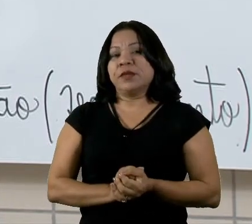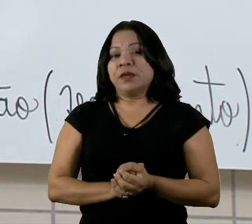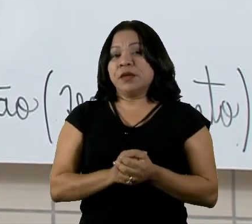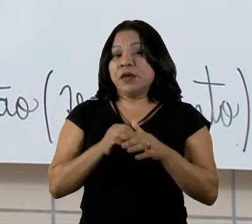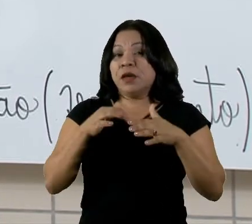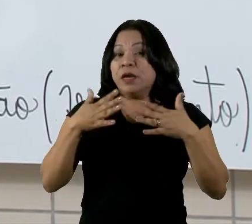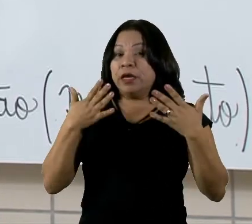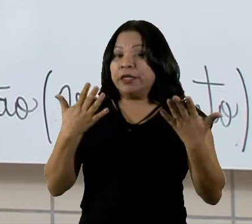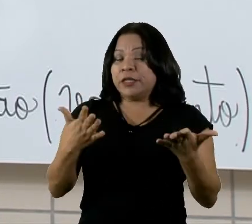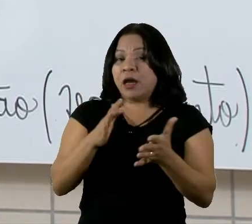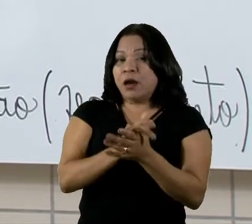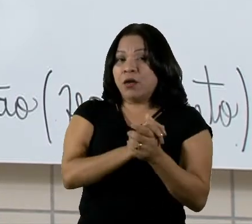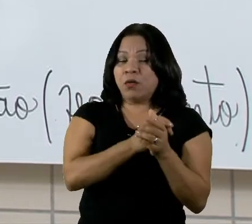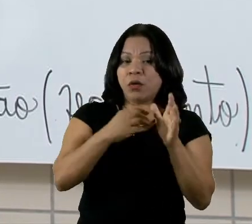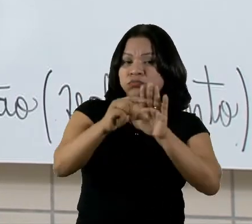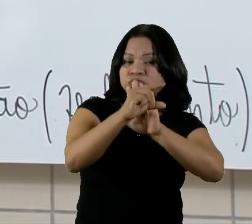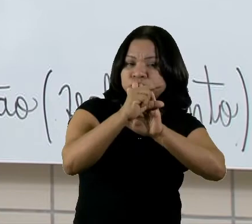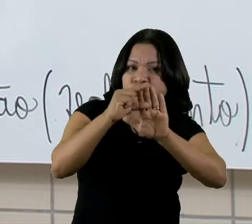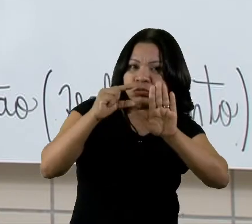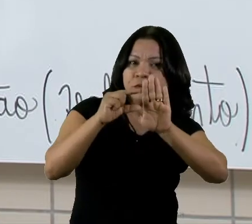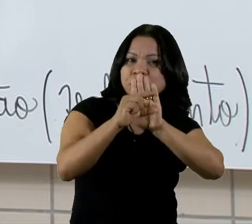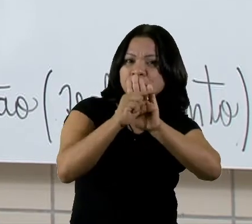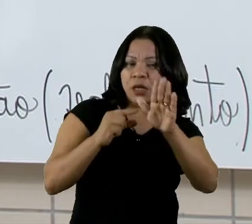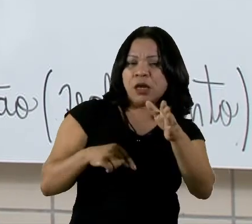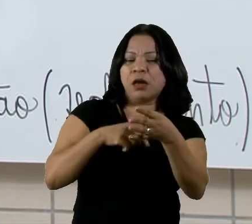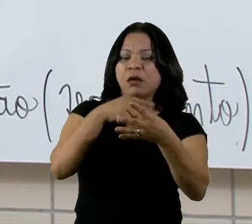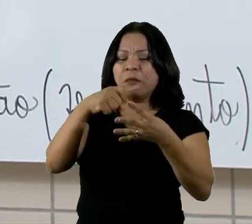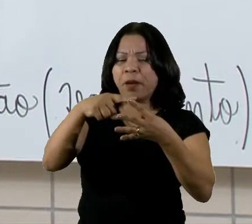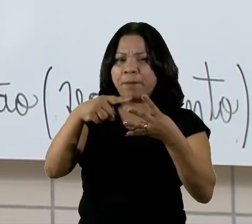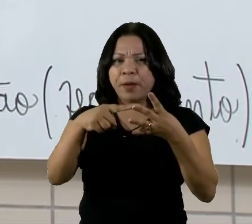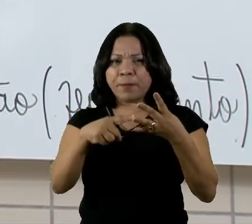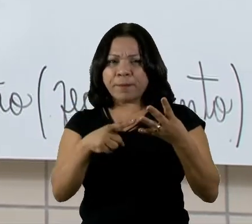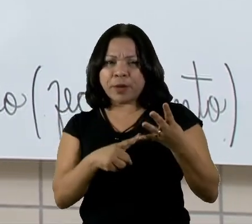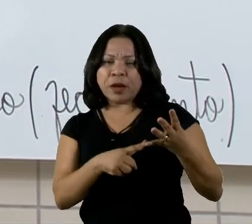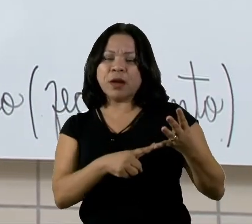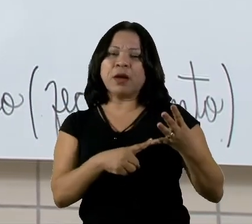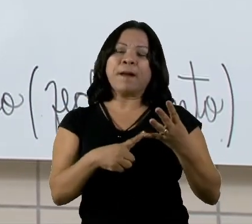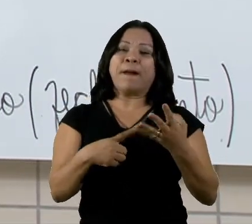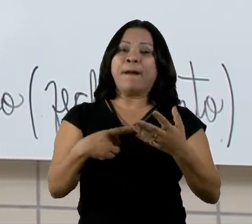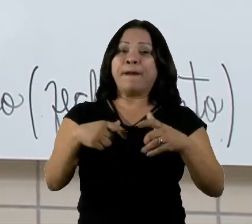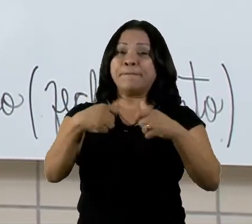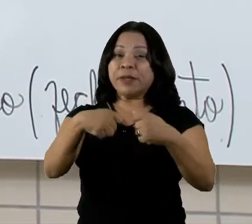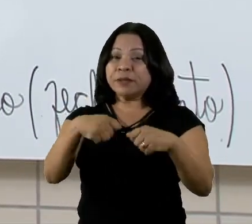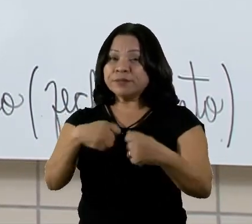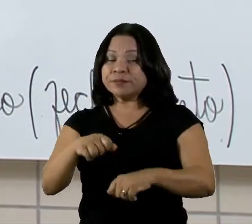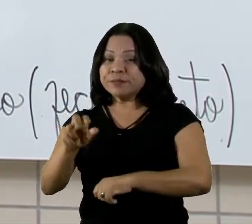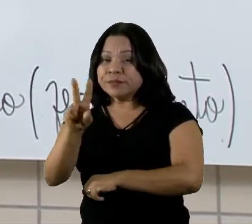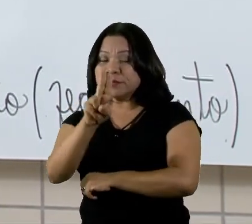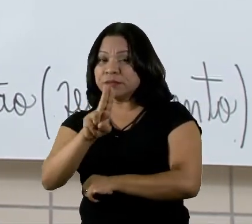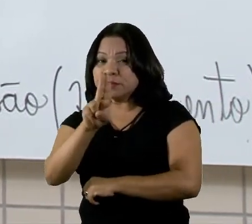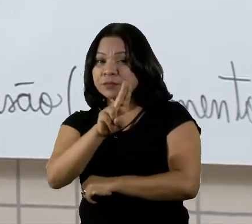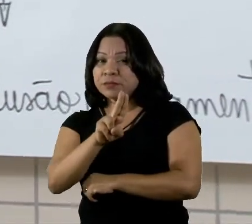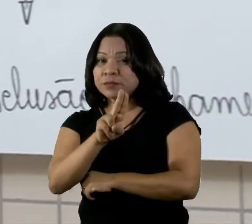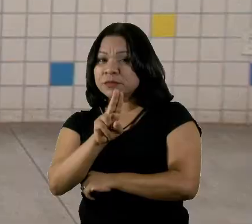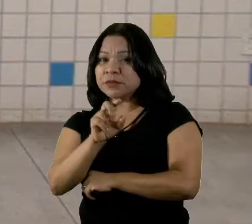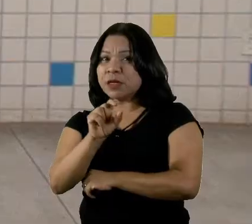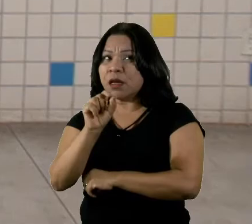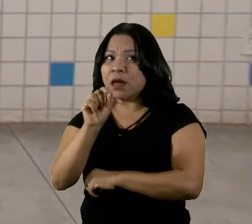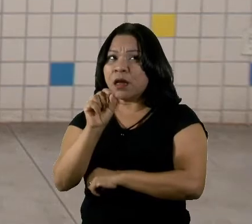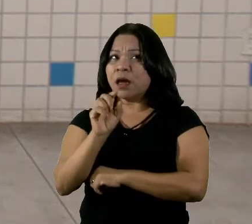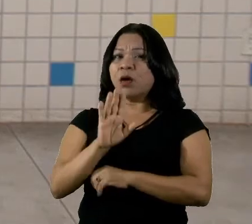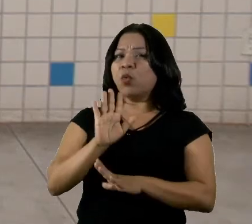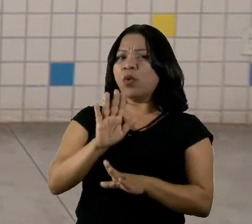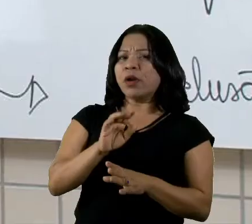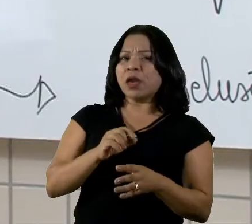ideia central, ideias secundárias e conclusão, você vai usar aí por volta de 7 linhas,